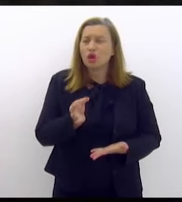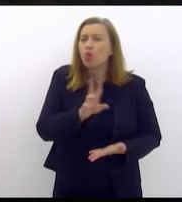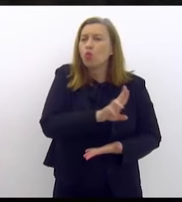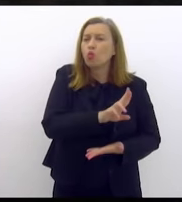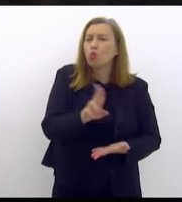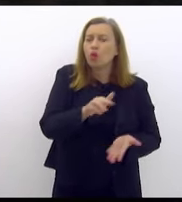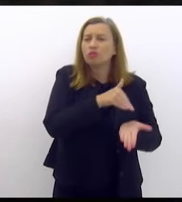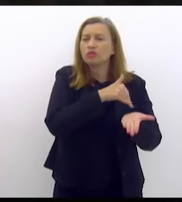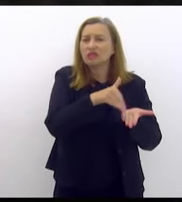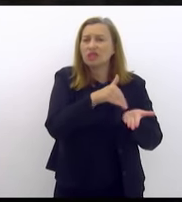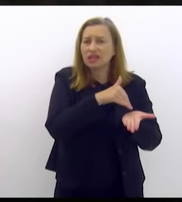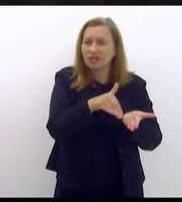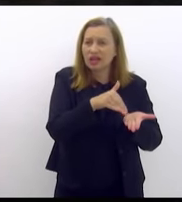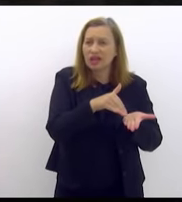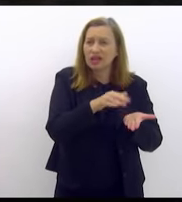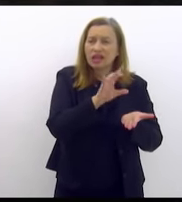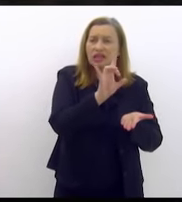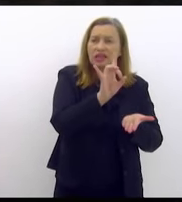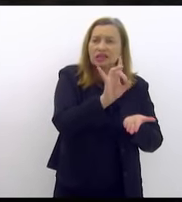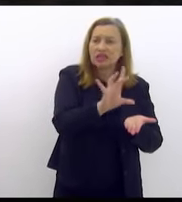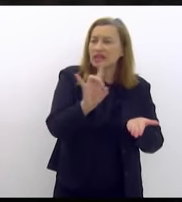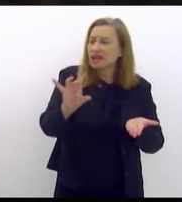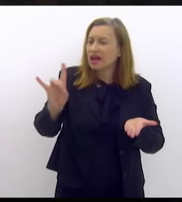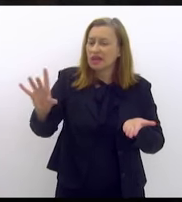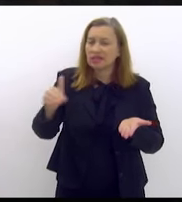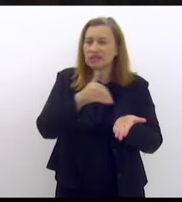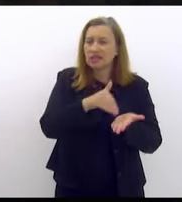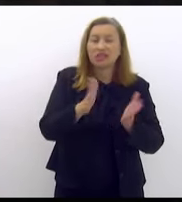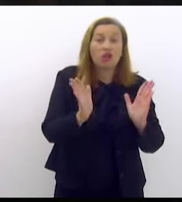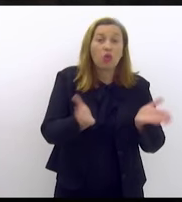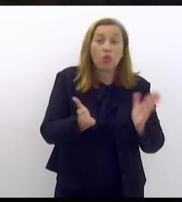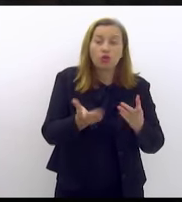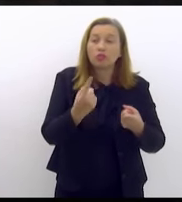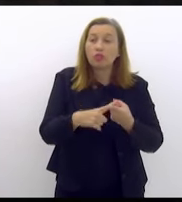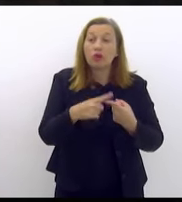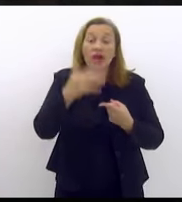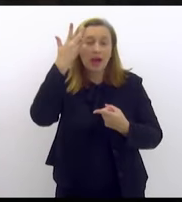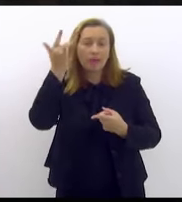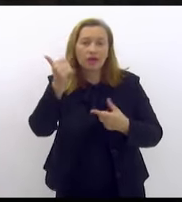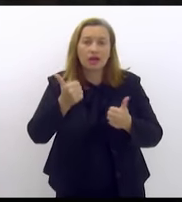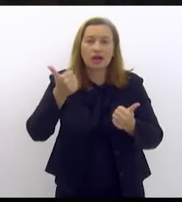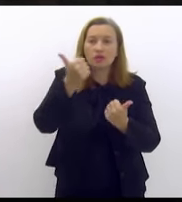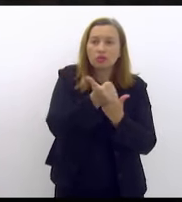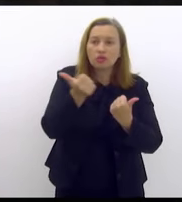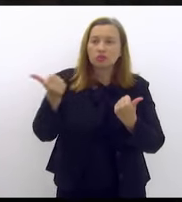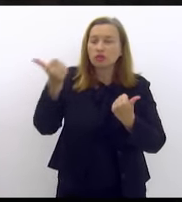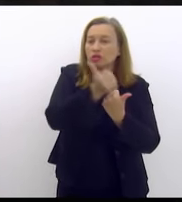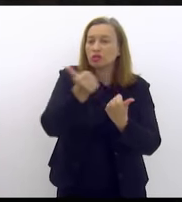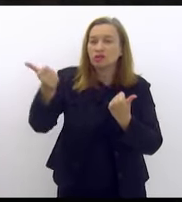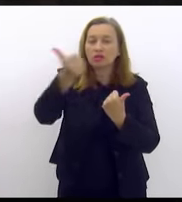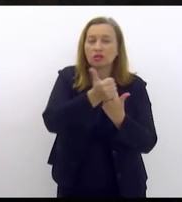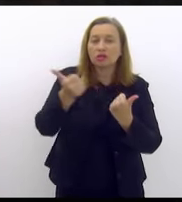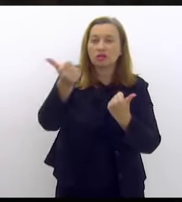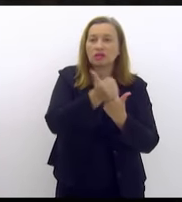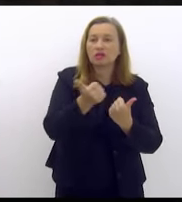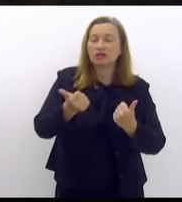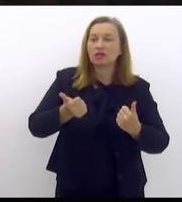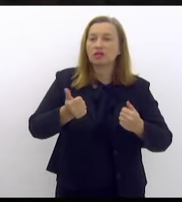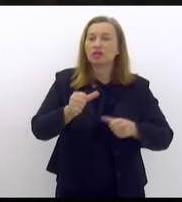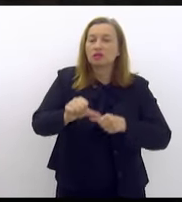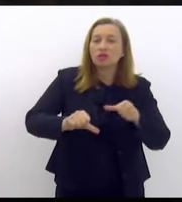dos secretários que estão vigentes hoje, porque amanhã é outro, depois da manhã é outro.